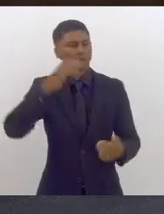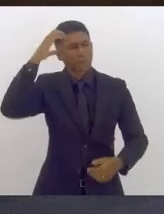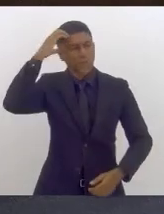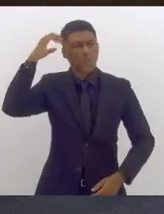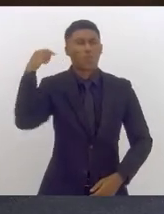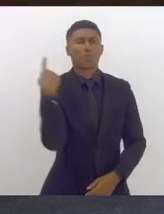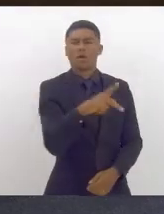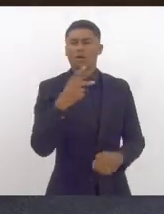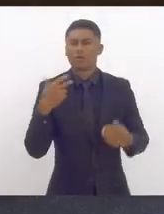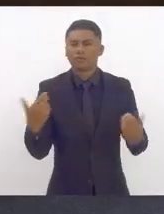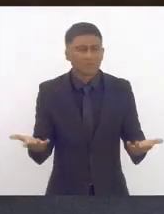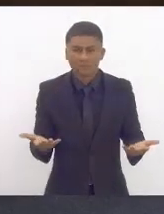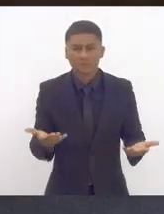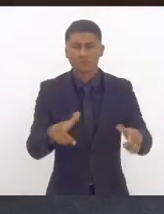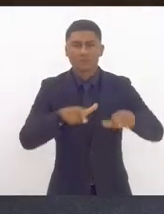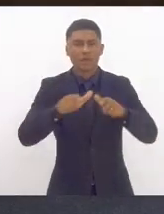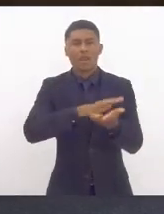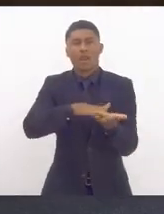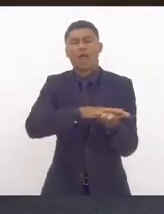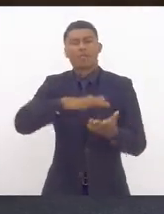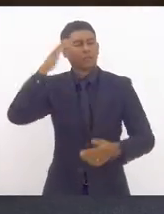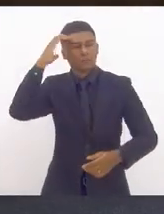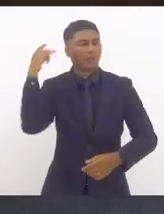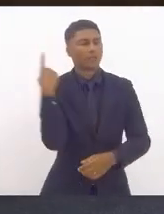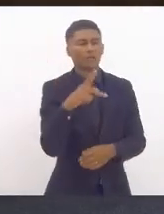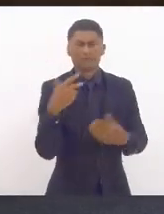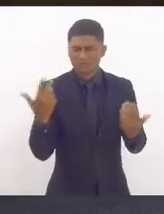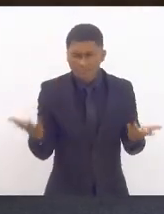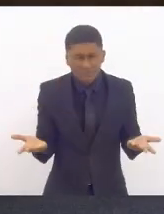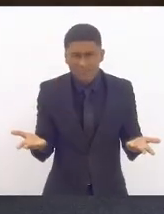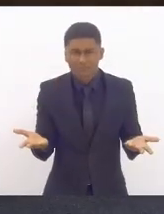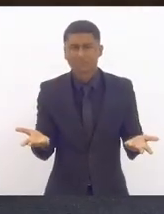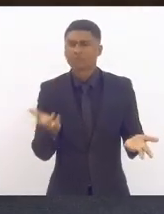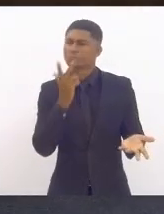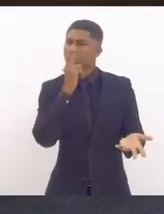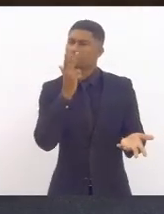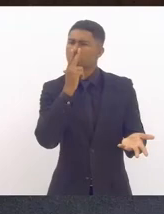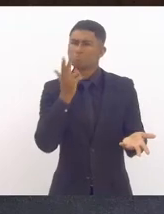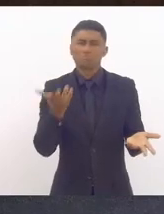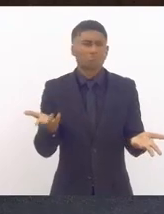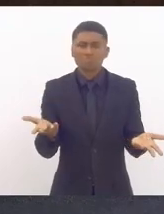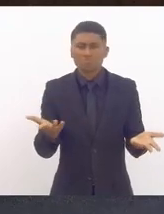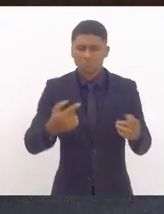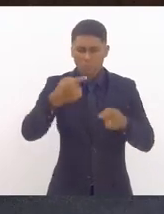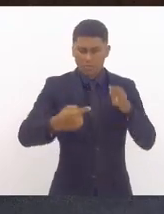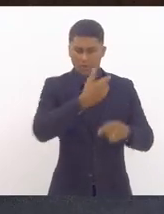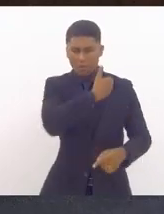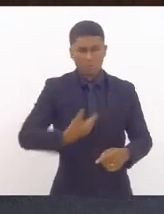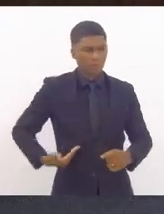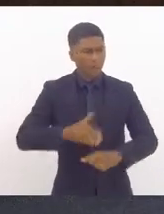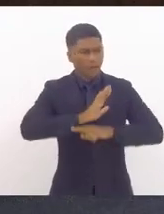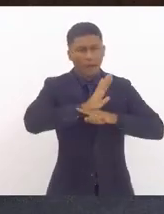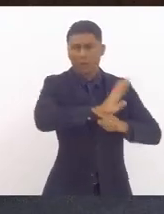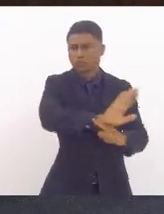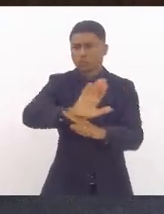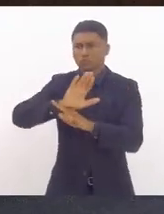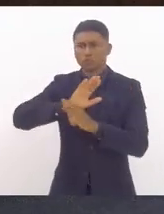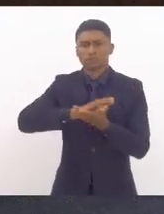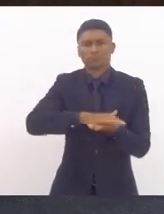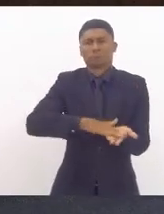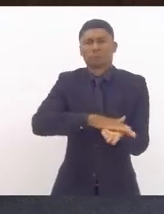E, na contramão disso, não há qualquer iniciativa de políticas públicas que